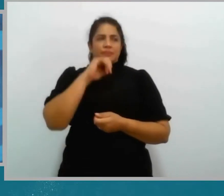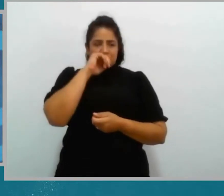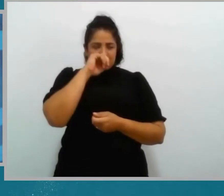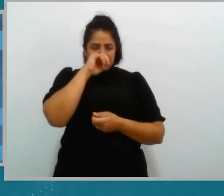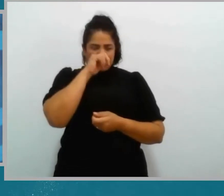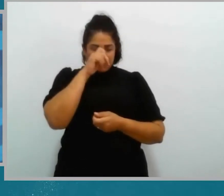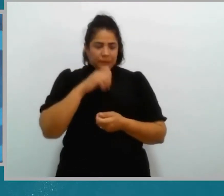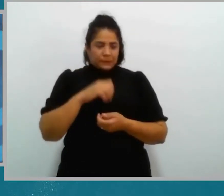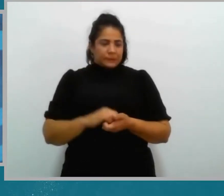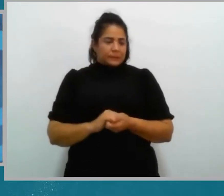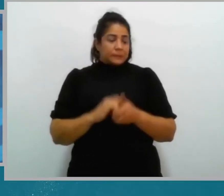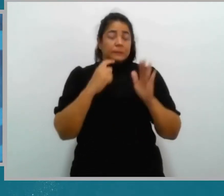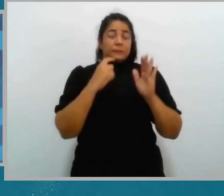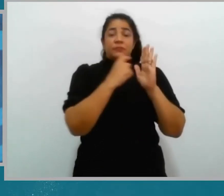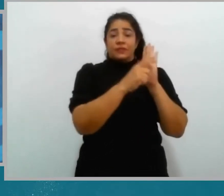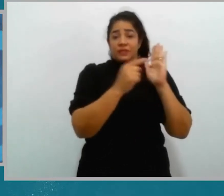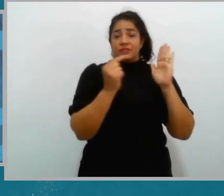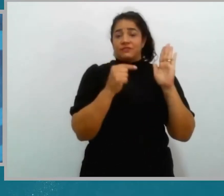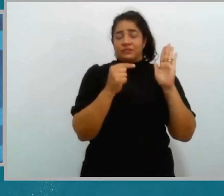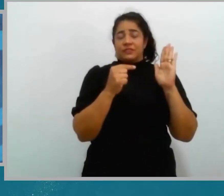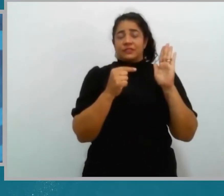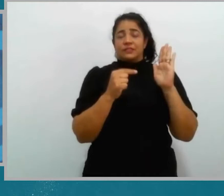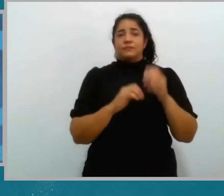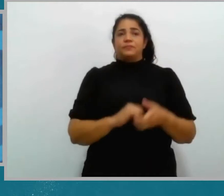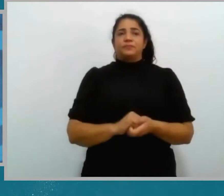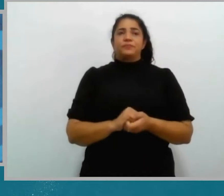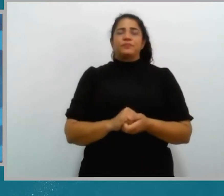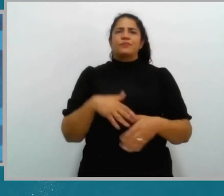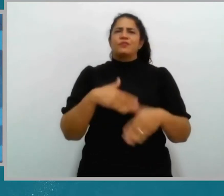Esse versículo, você só vai